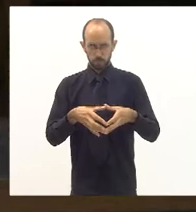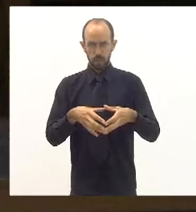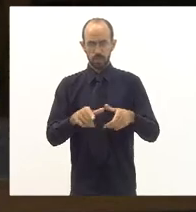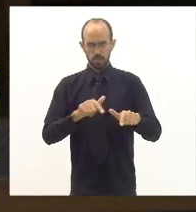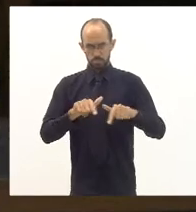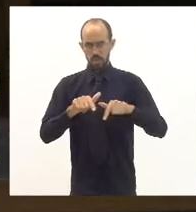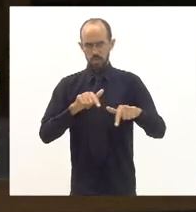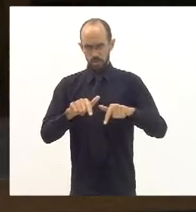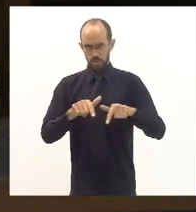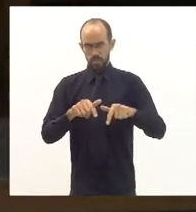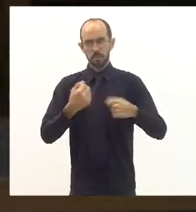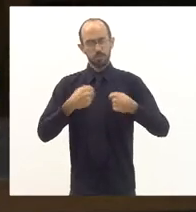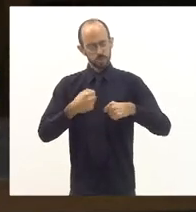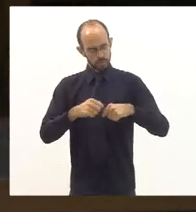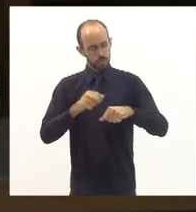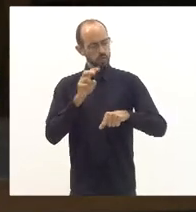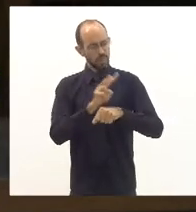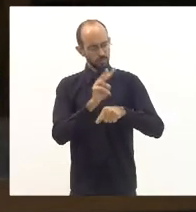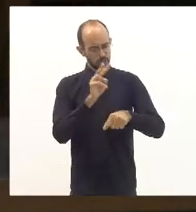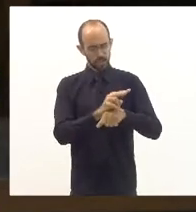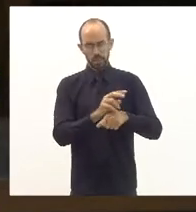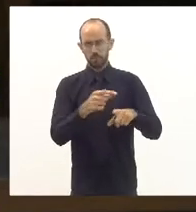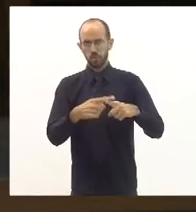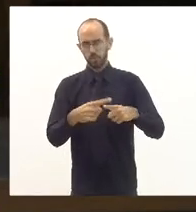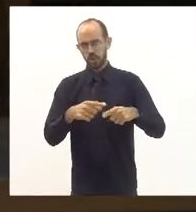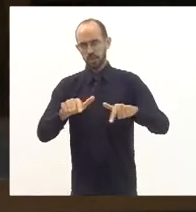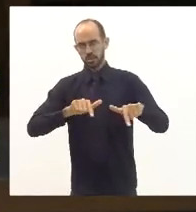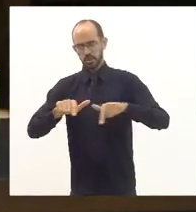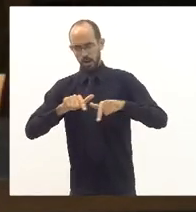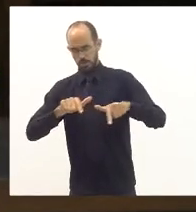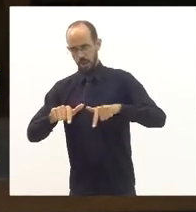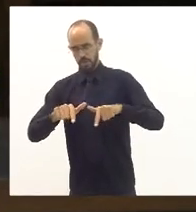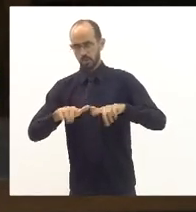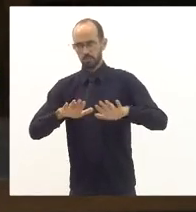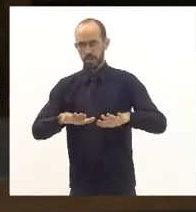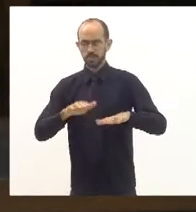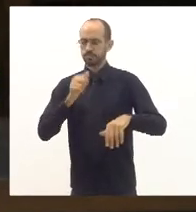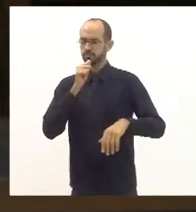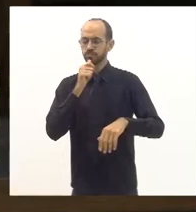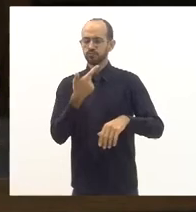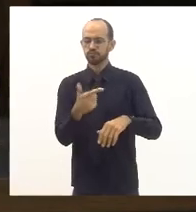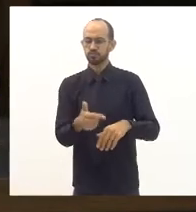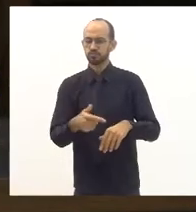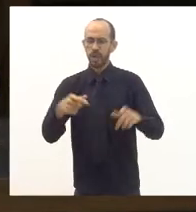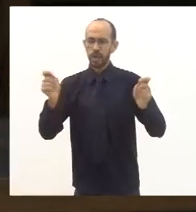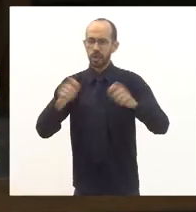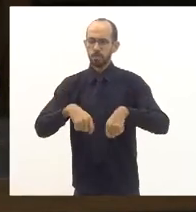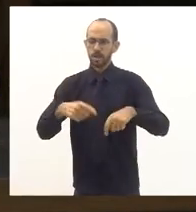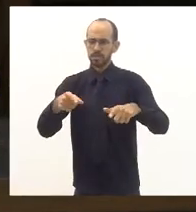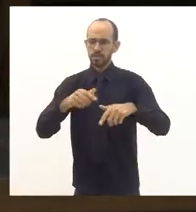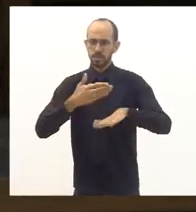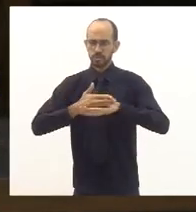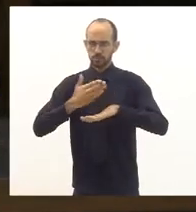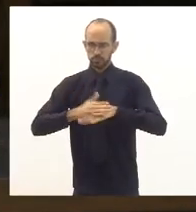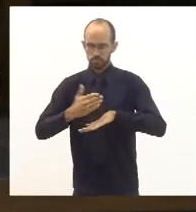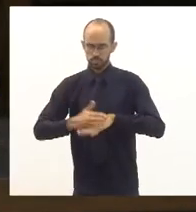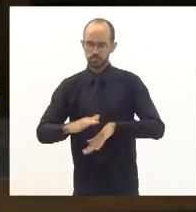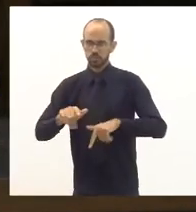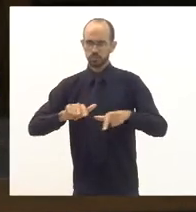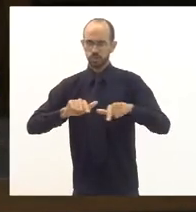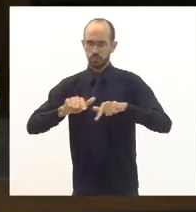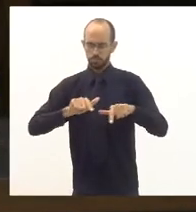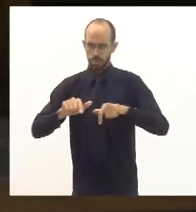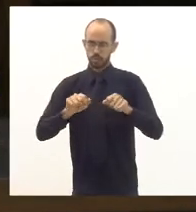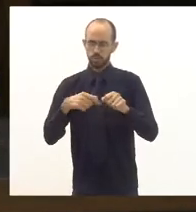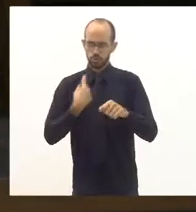eu tenho que falar em defesa desse comitê, porque os companheiros trabalham muito, mas não têm as condições necessárias para executar o trabalho que a gente demanda